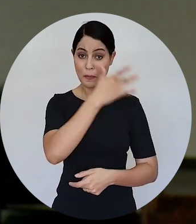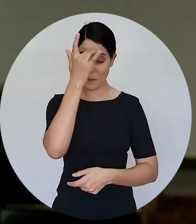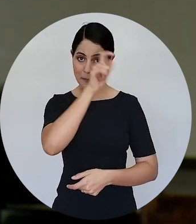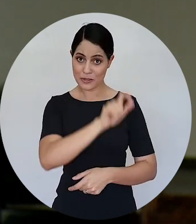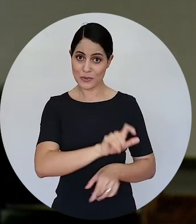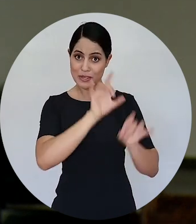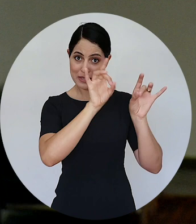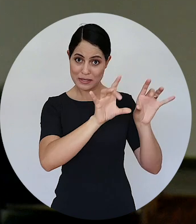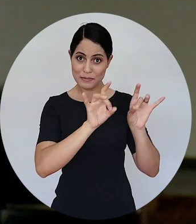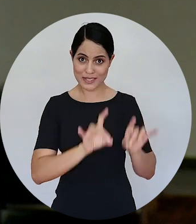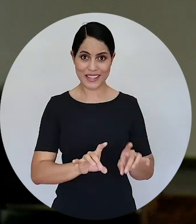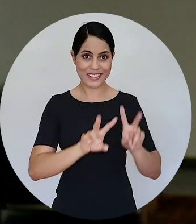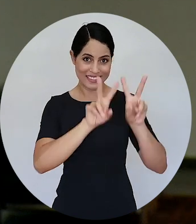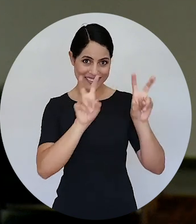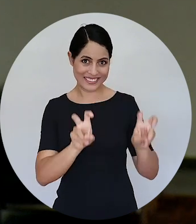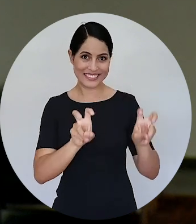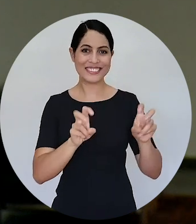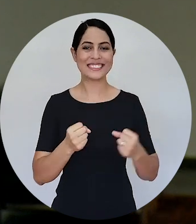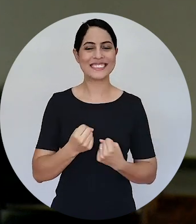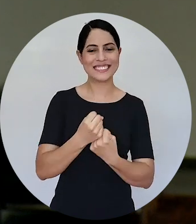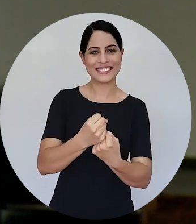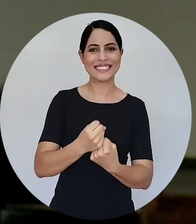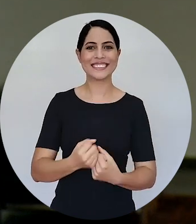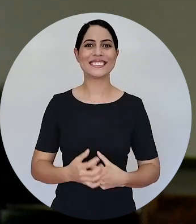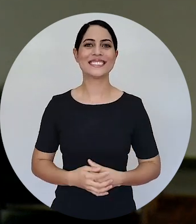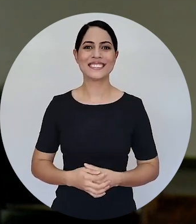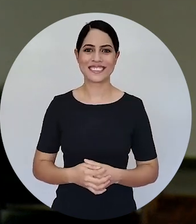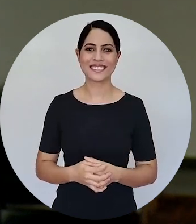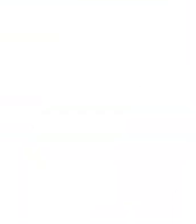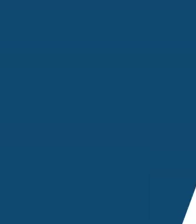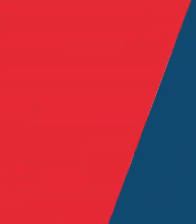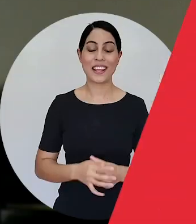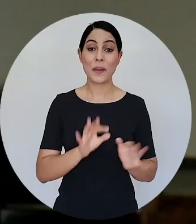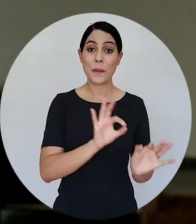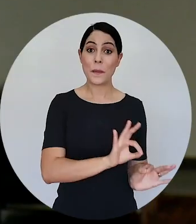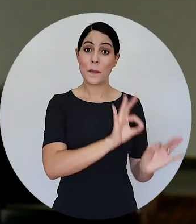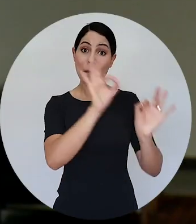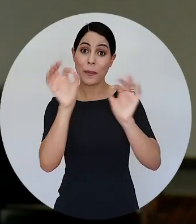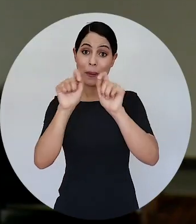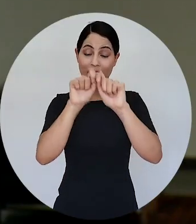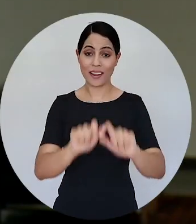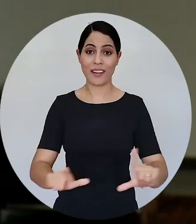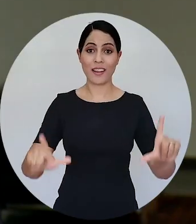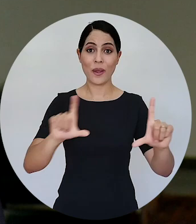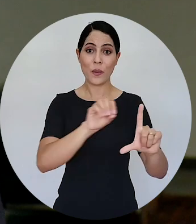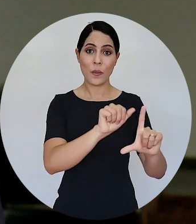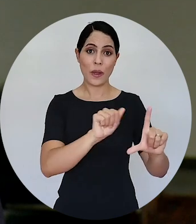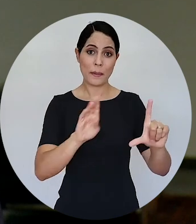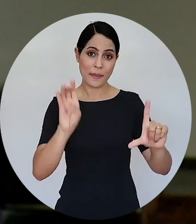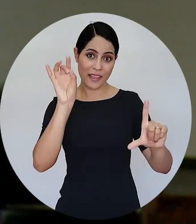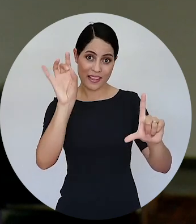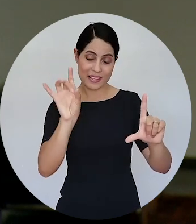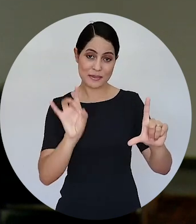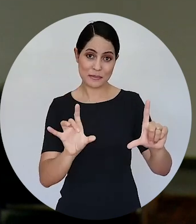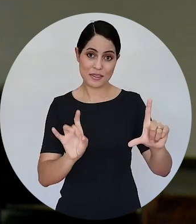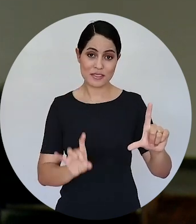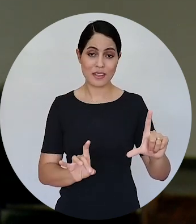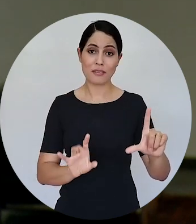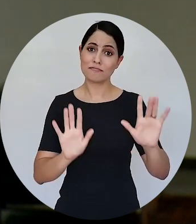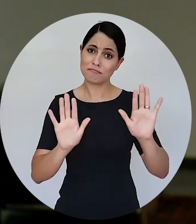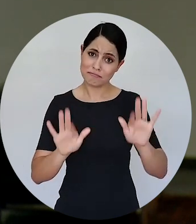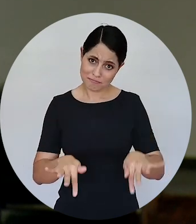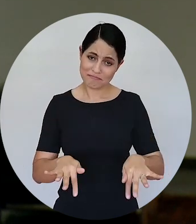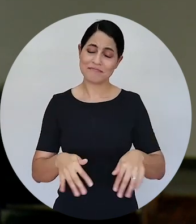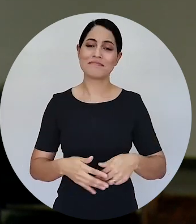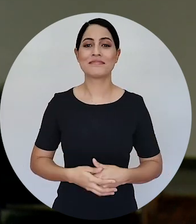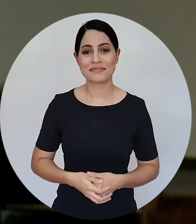de especialistas sobre o tema. Não perca! Este programa especial da Ordem dos Advogados do